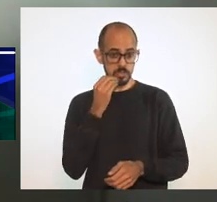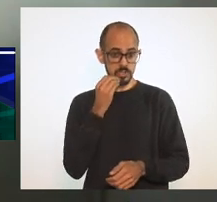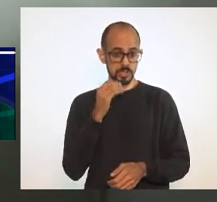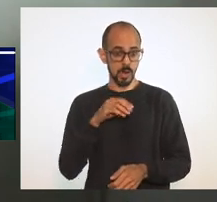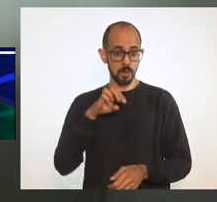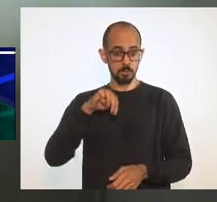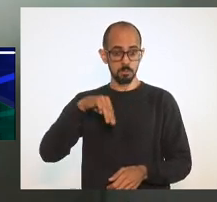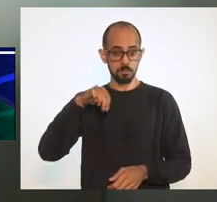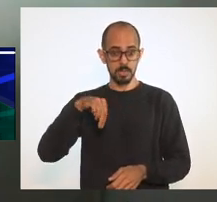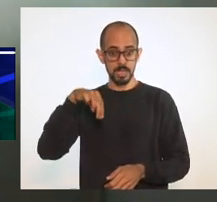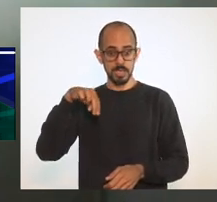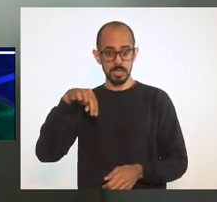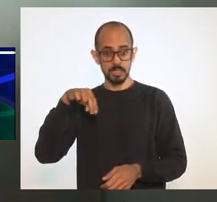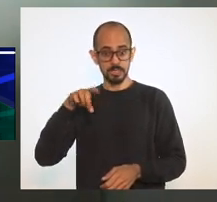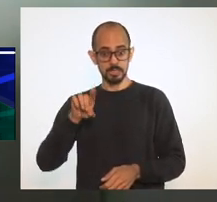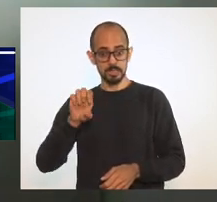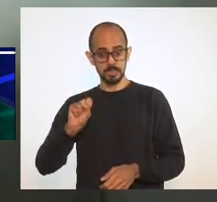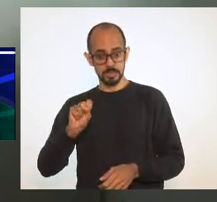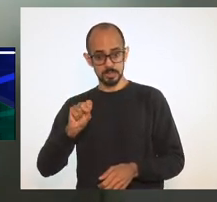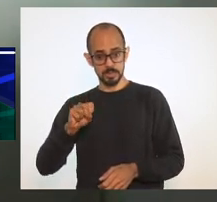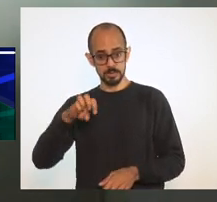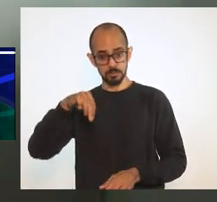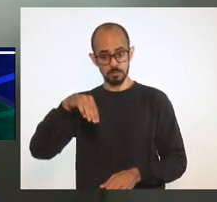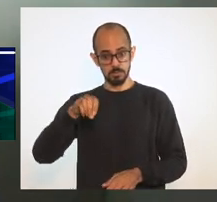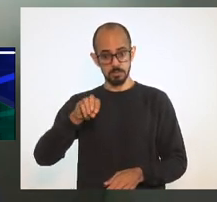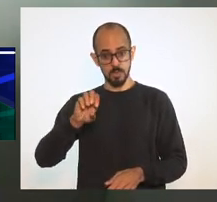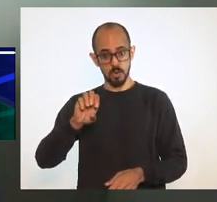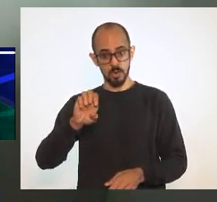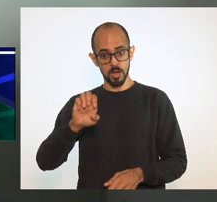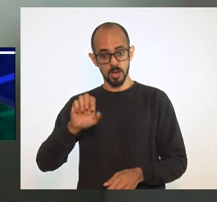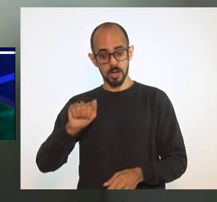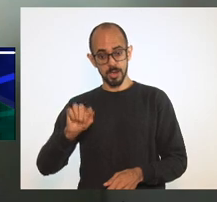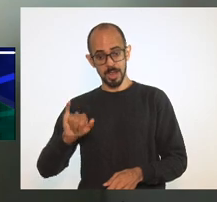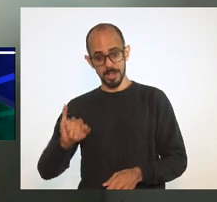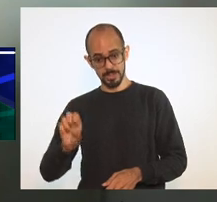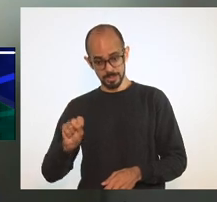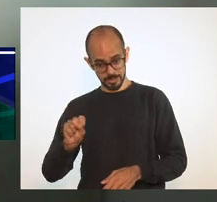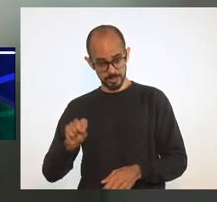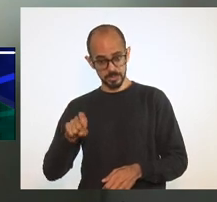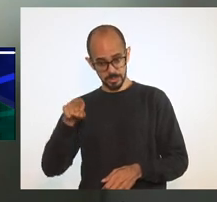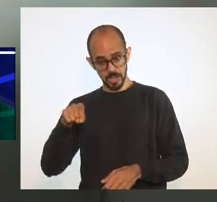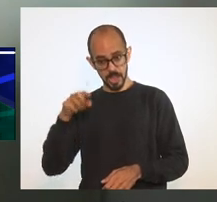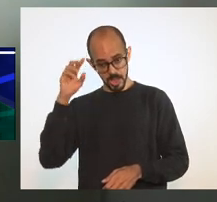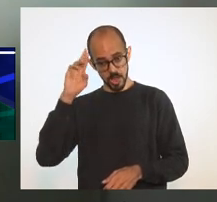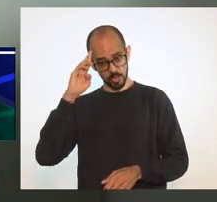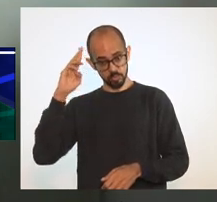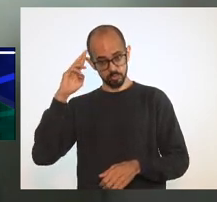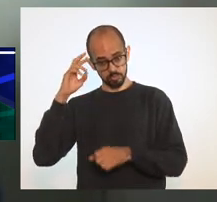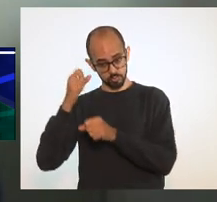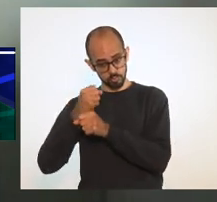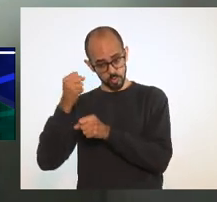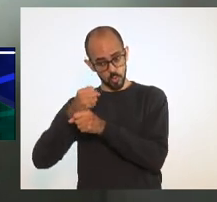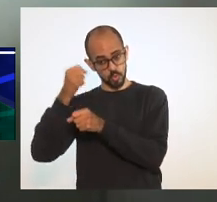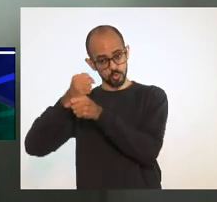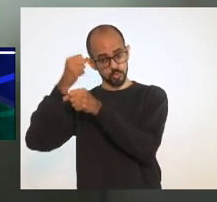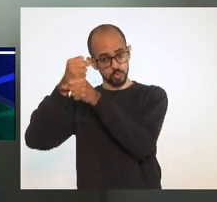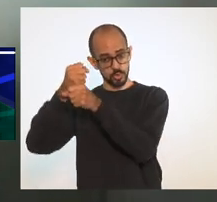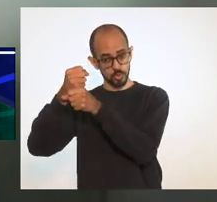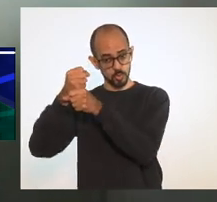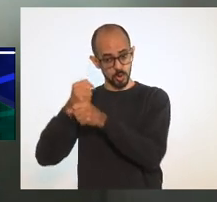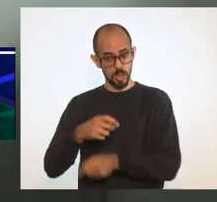Quem engrandeceu o futebol foi exatamente os jogadores. E